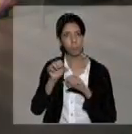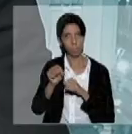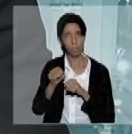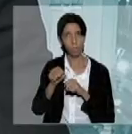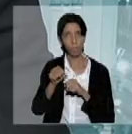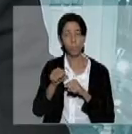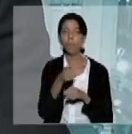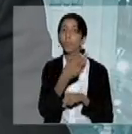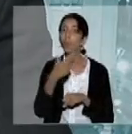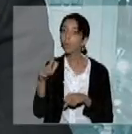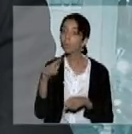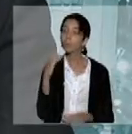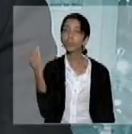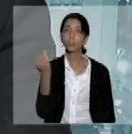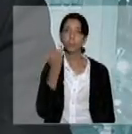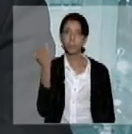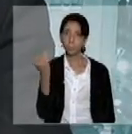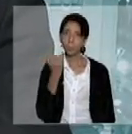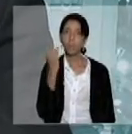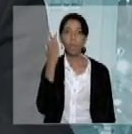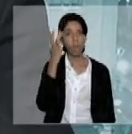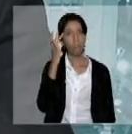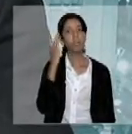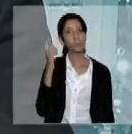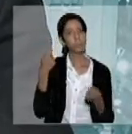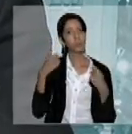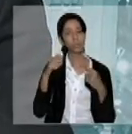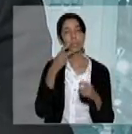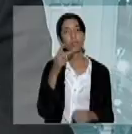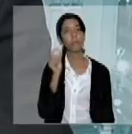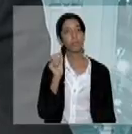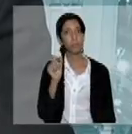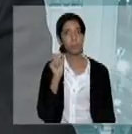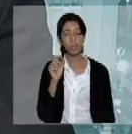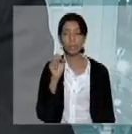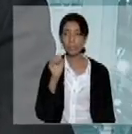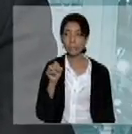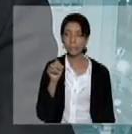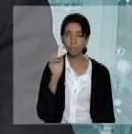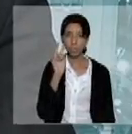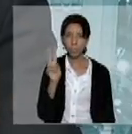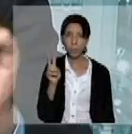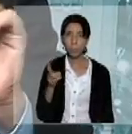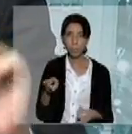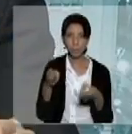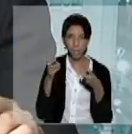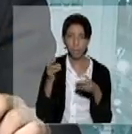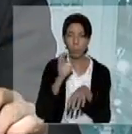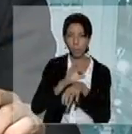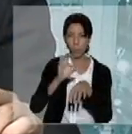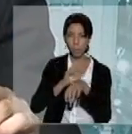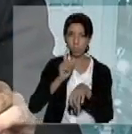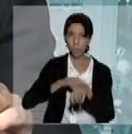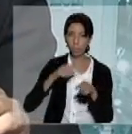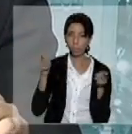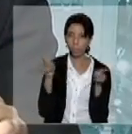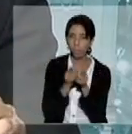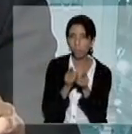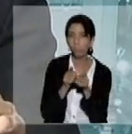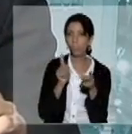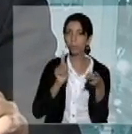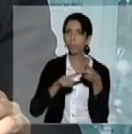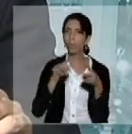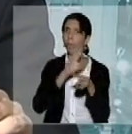formação. Outro ponto importante, que eu acho que é para a gente destacar também, que se você perceber, se você tem curso de curta duração,